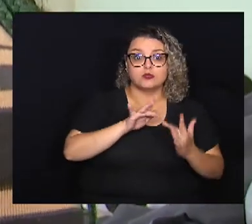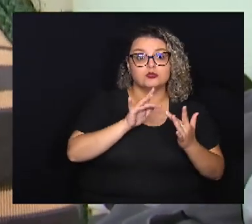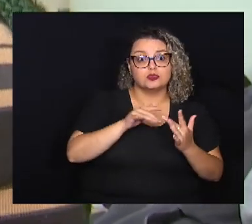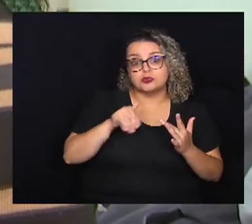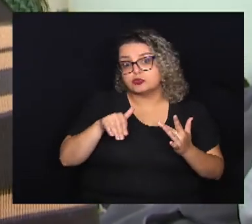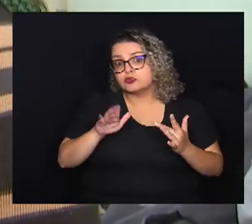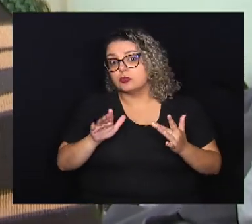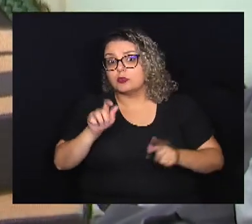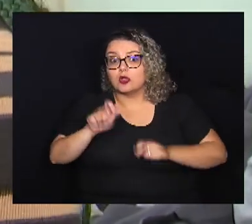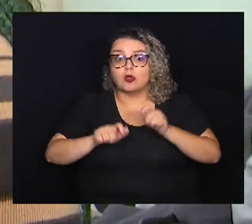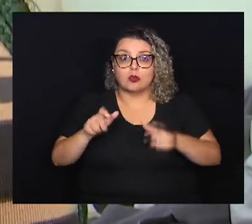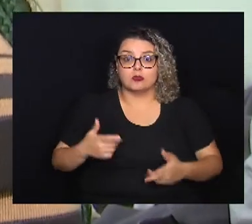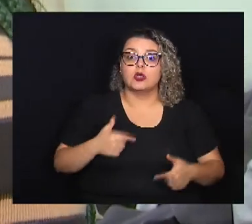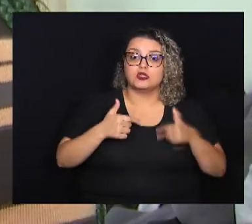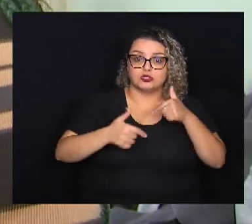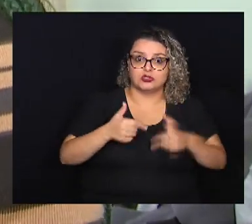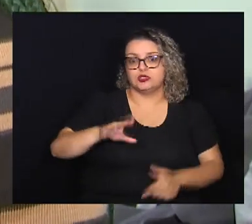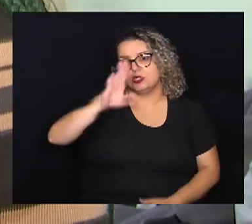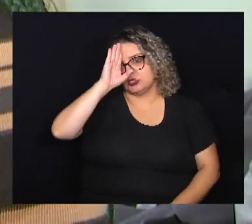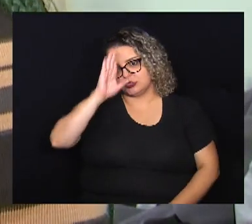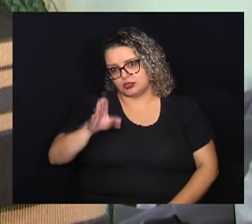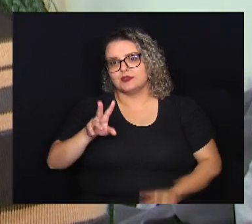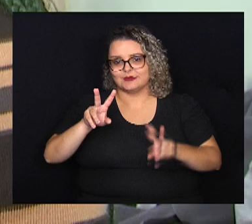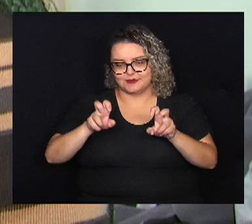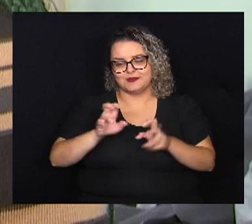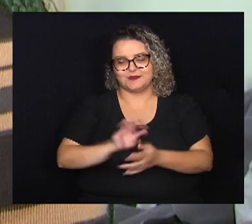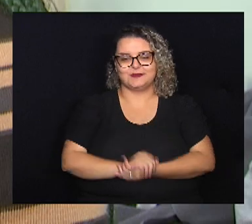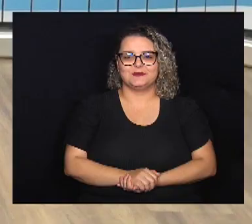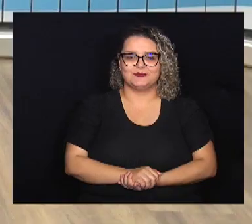com pessoas que estão trabalhando diretamente com esses assuntos